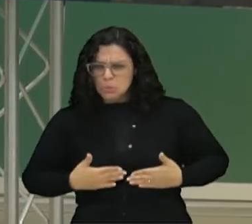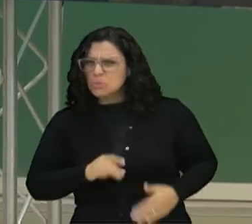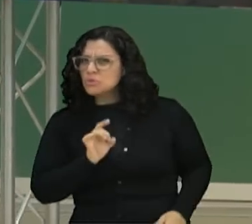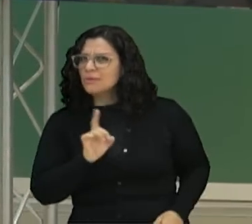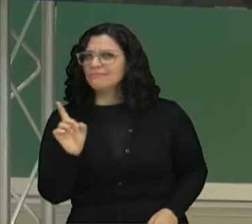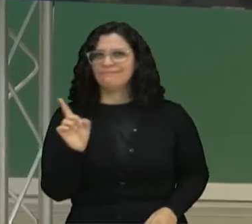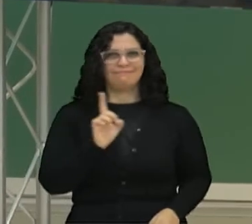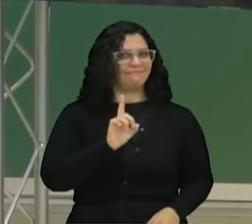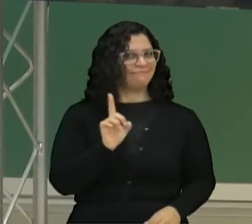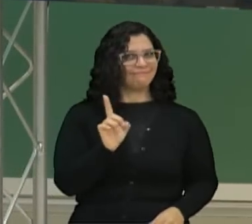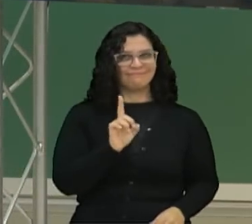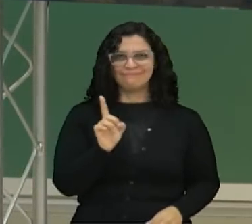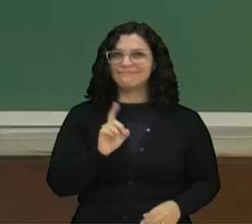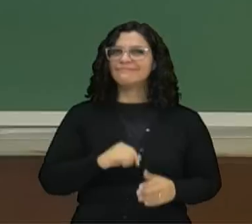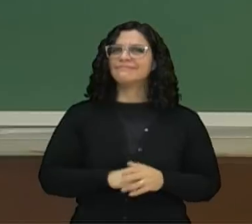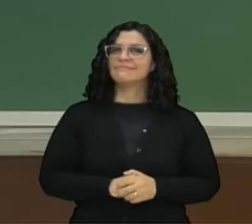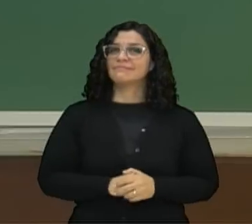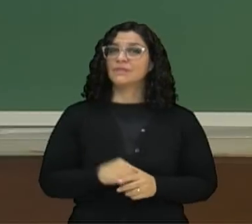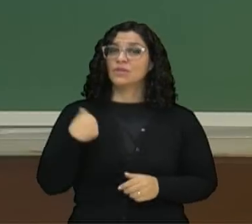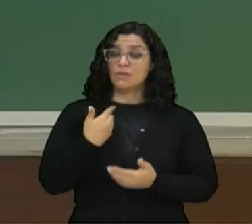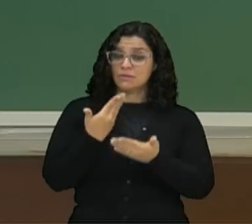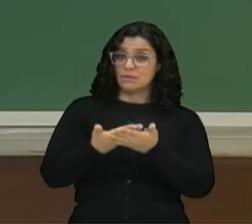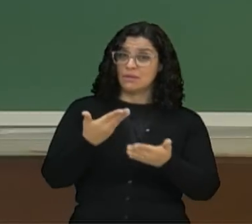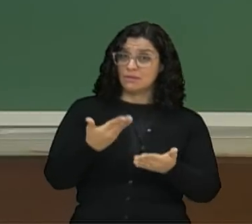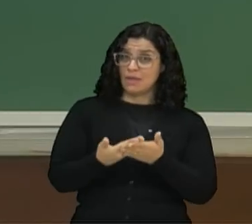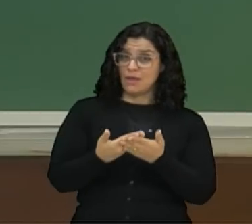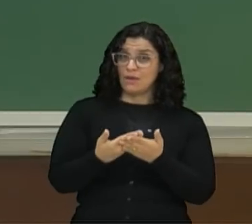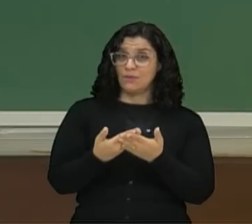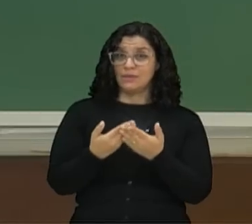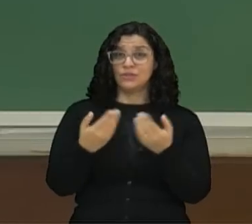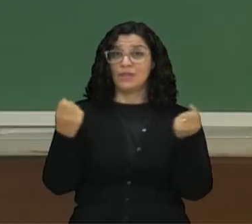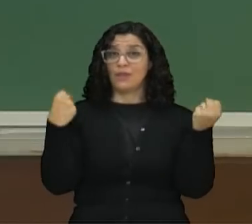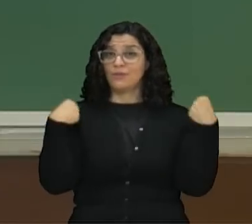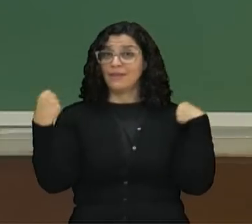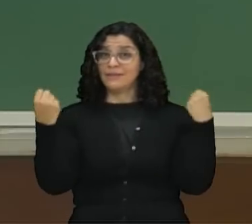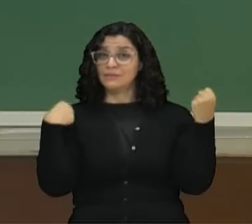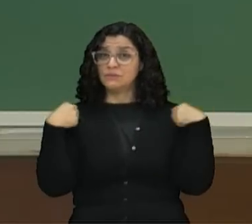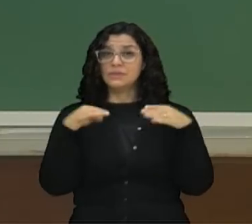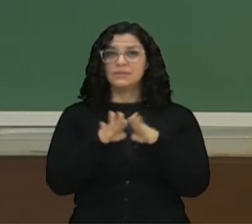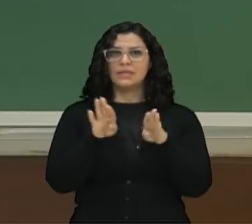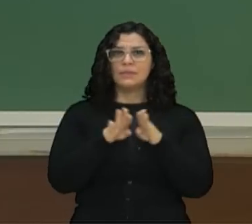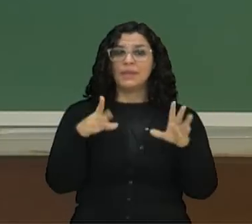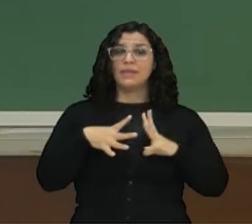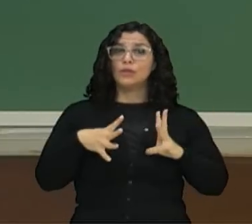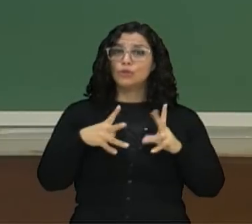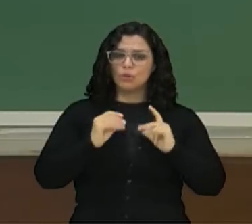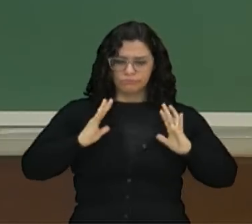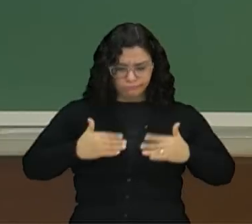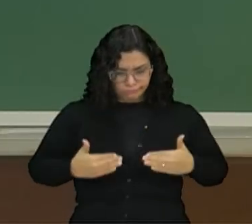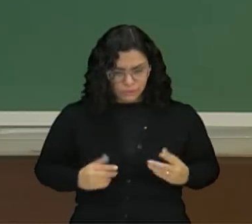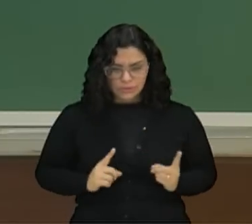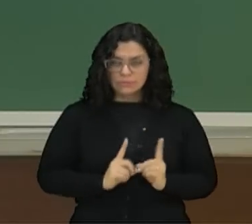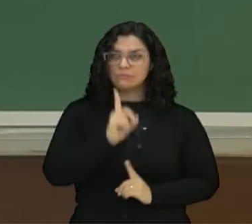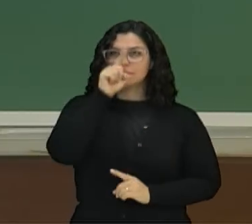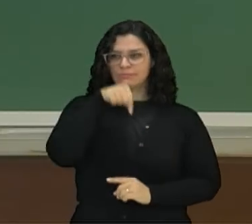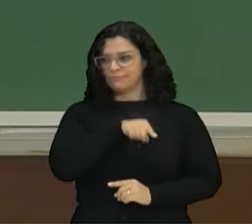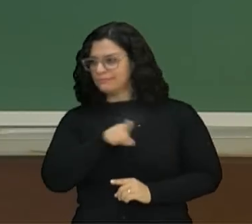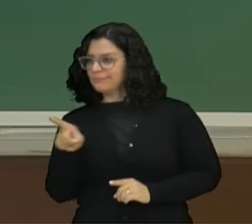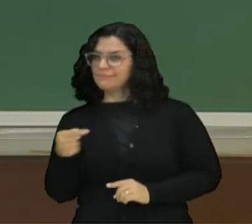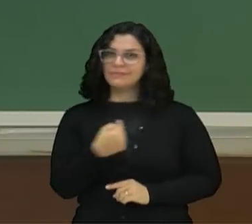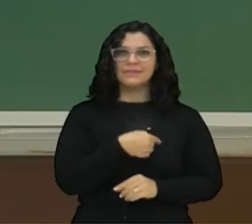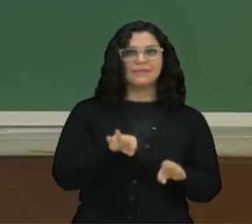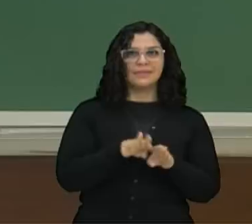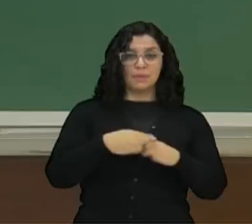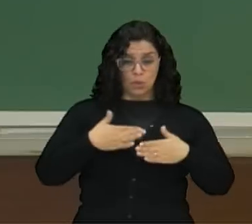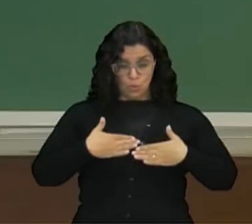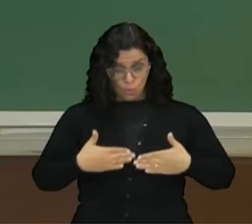corpo, está muito enganado. As aulas de educação física abrangem todas as nossas dimensões, né? Então, nós não podemos separar